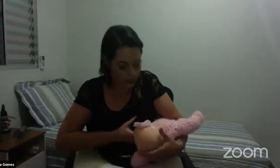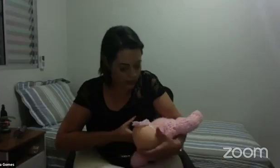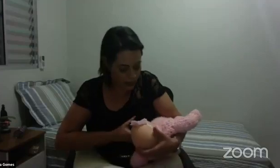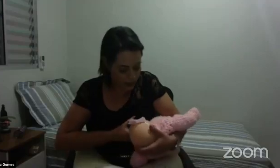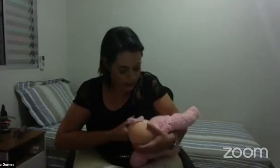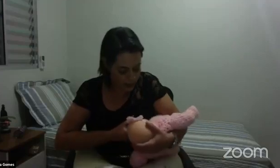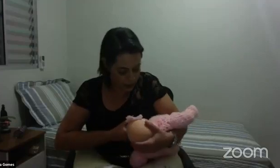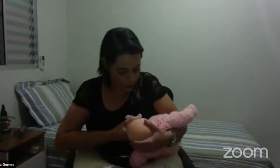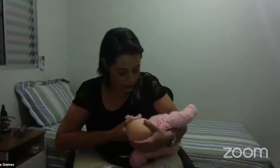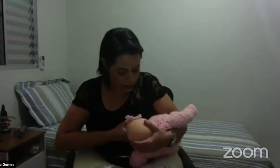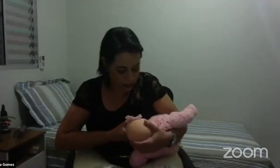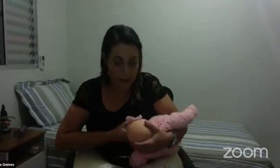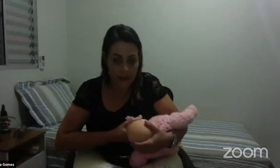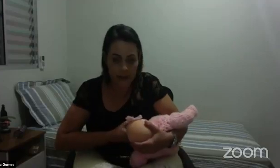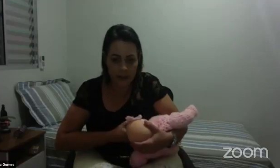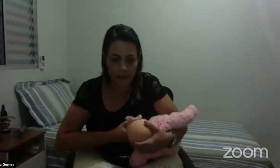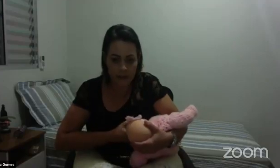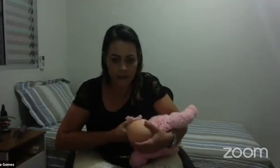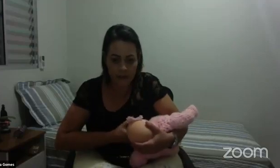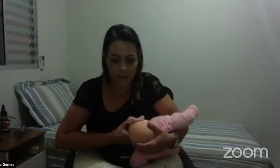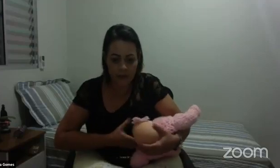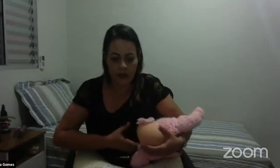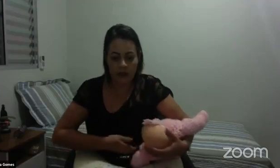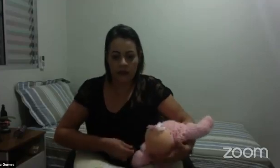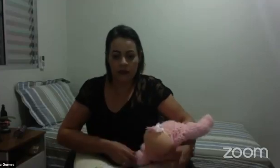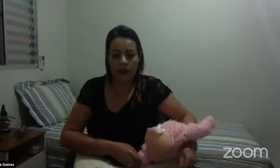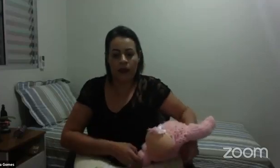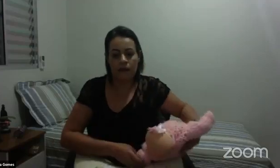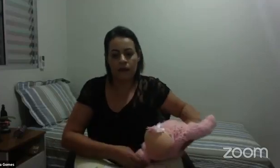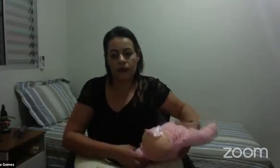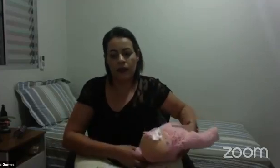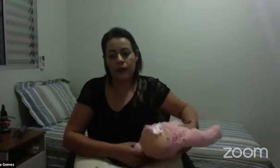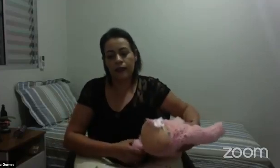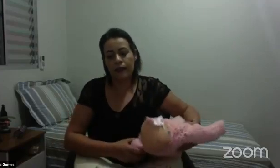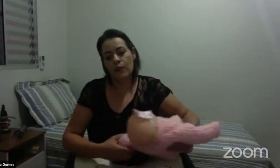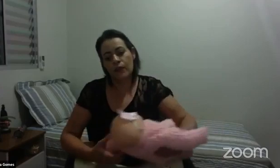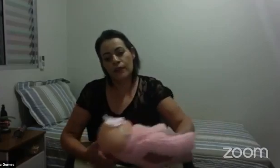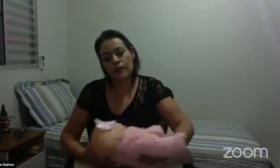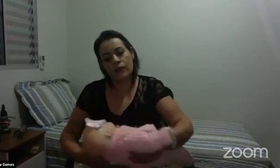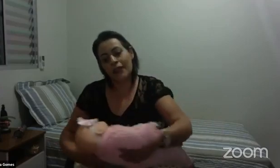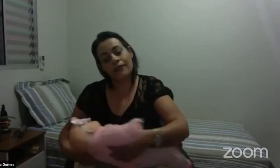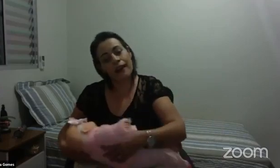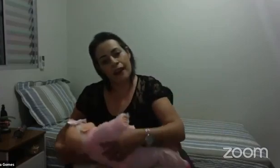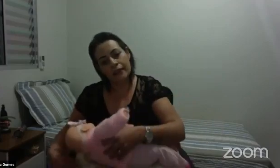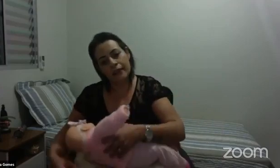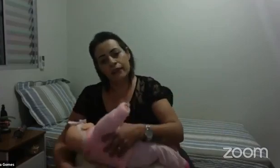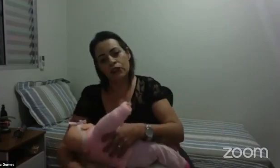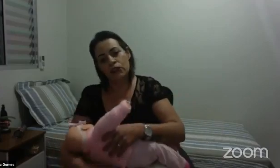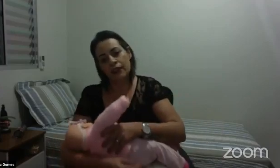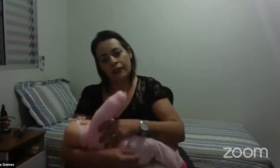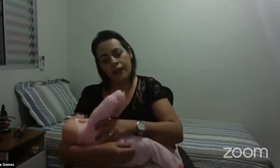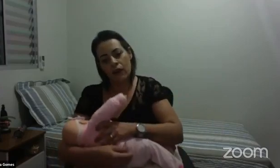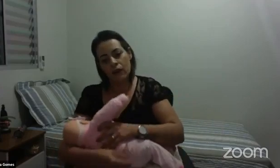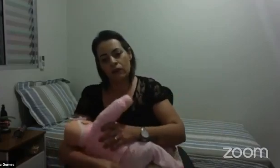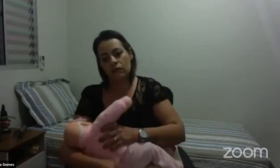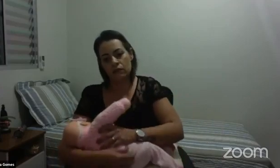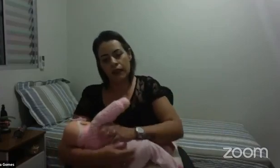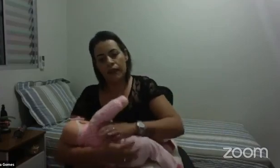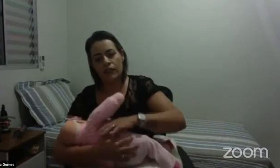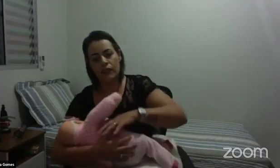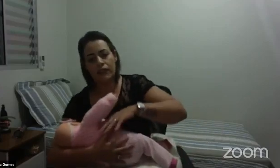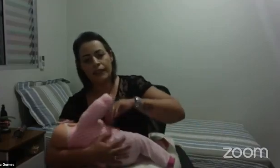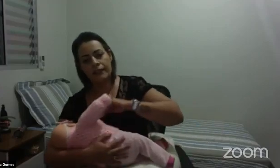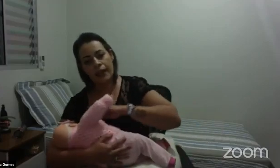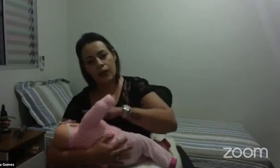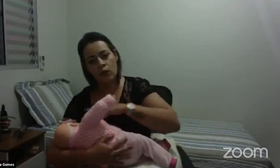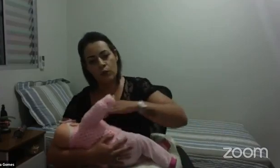tá? Você vai trazer o bebê até aqui, tá? E tem a posição deitada de lateral,